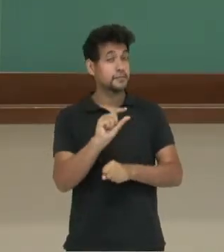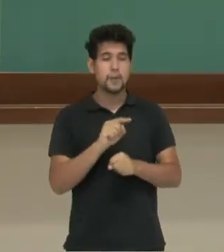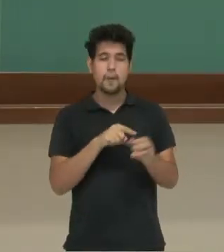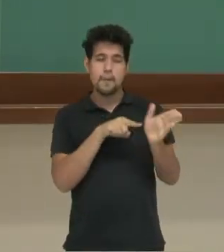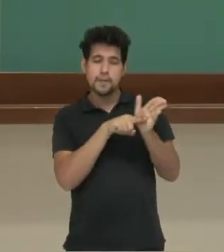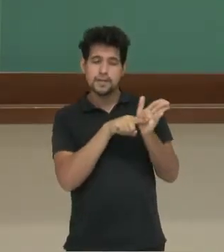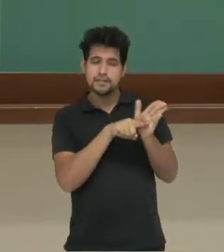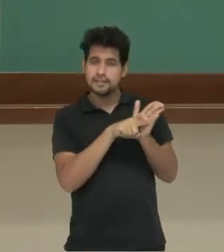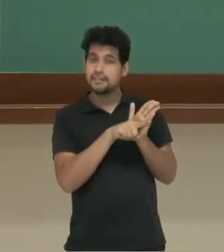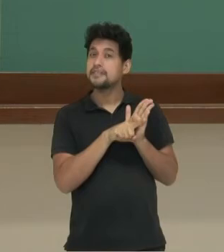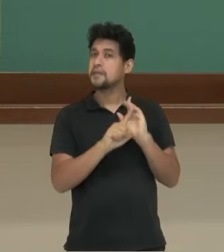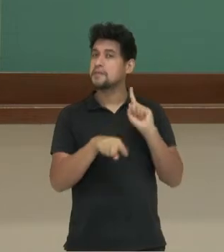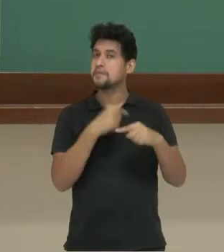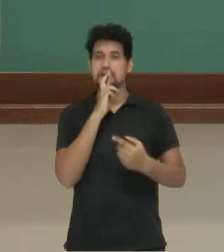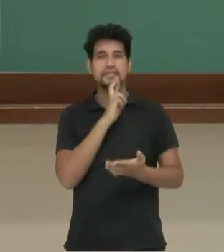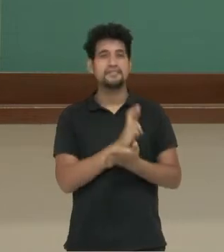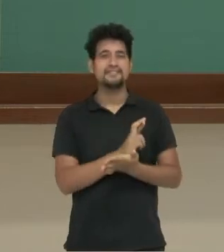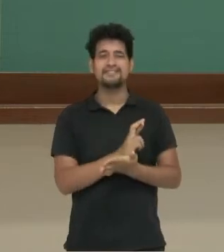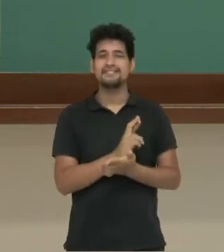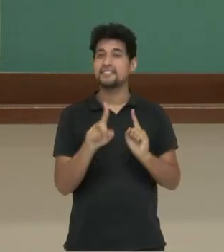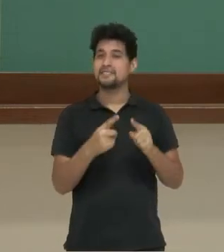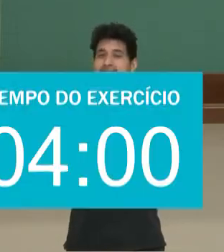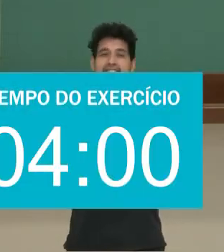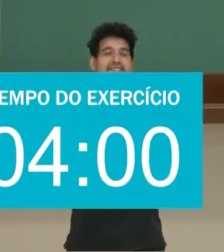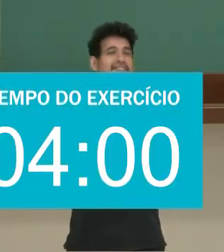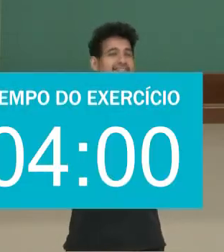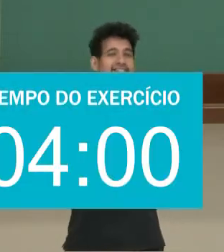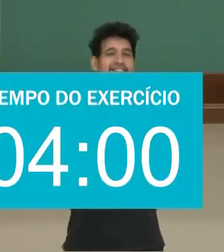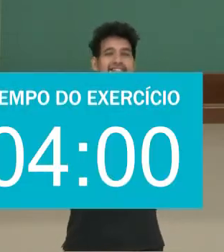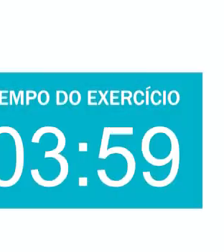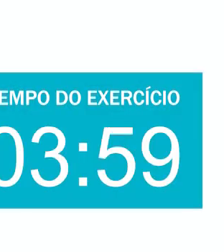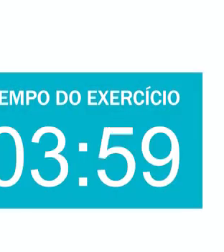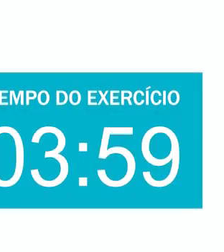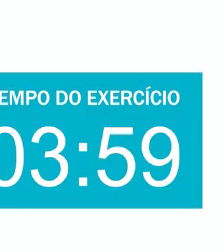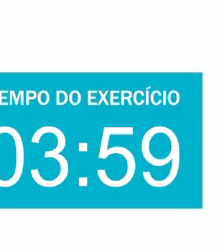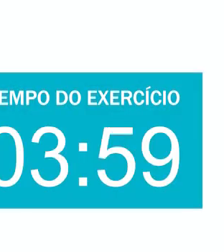se puder e responda. Daqui a pouquinho a gente retorna com a resposta.